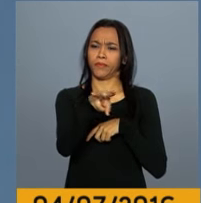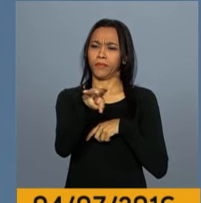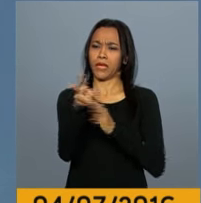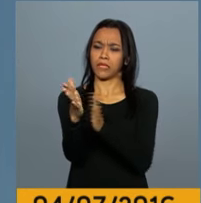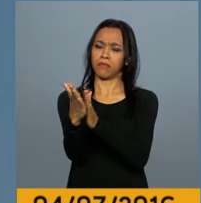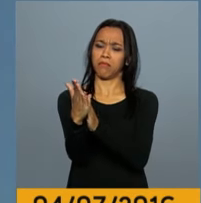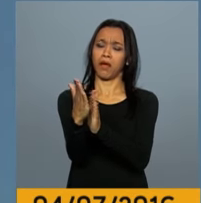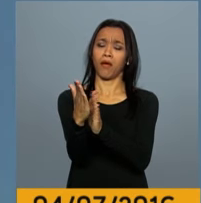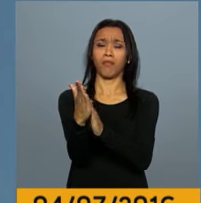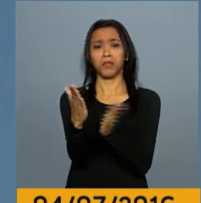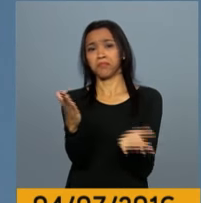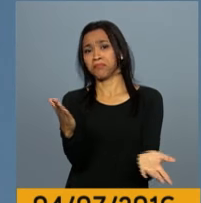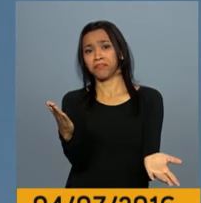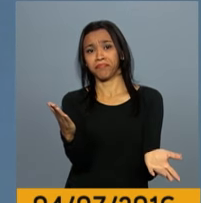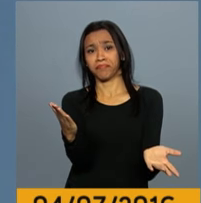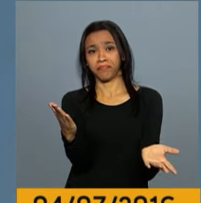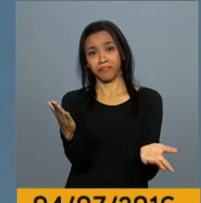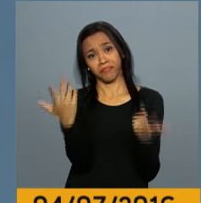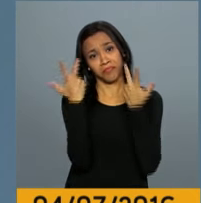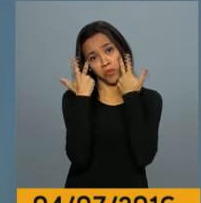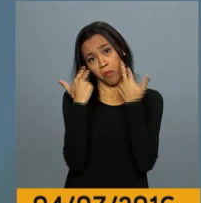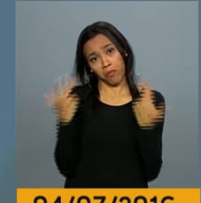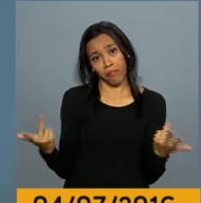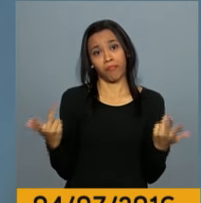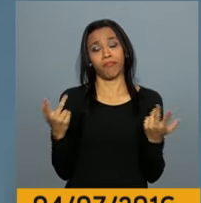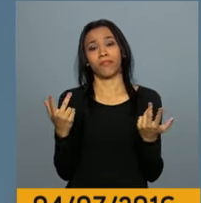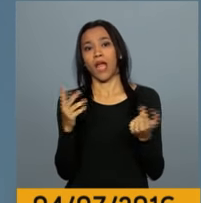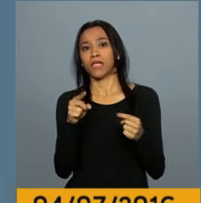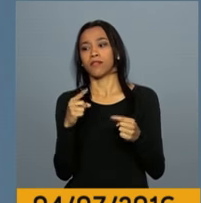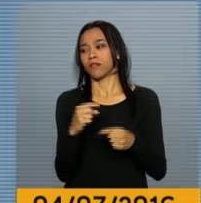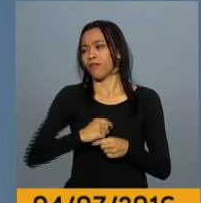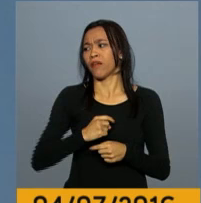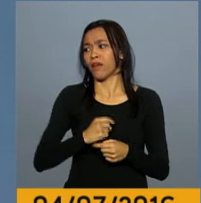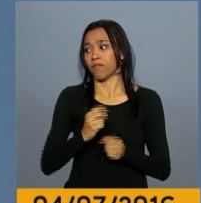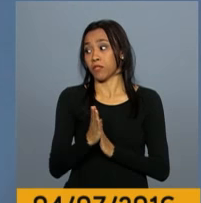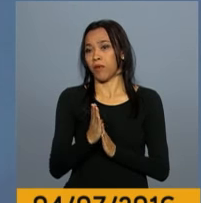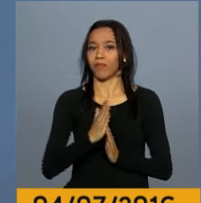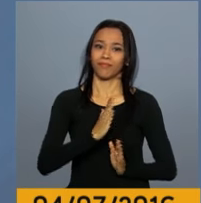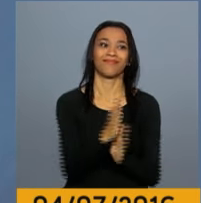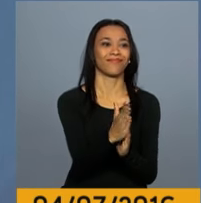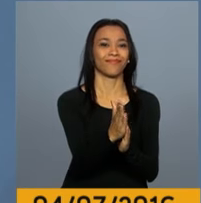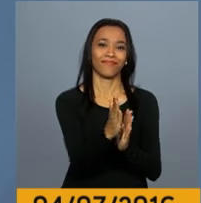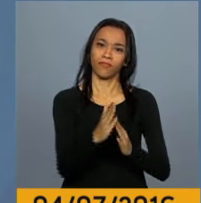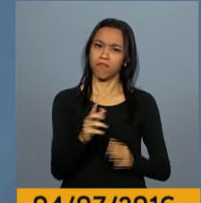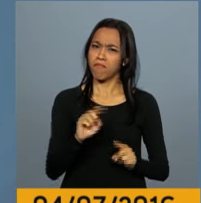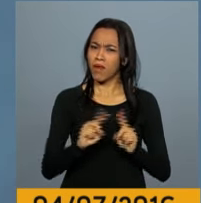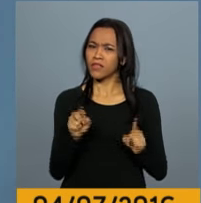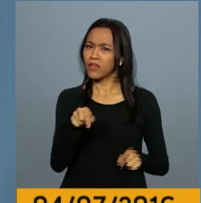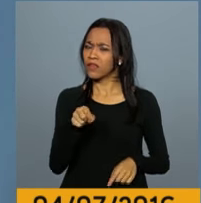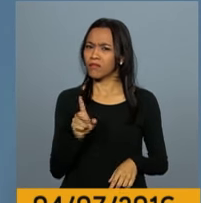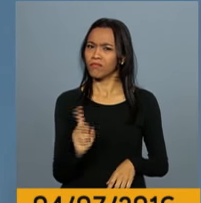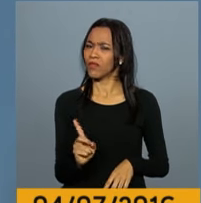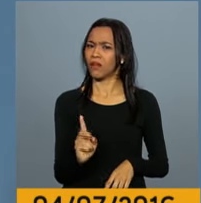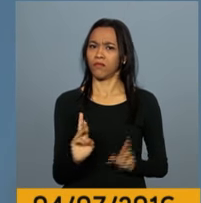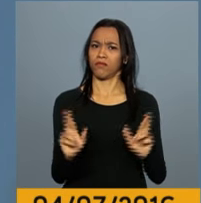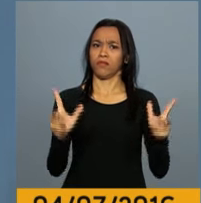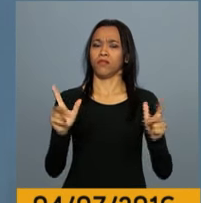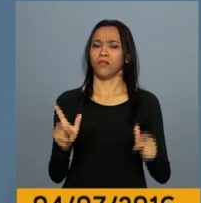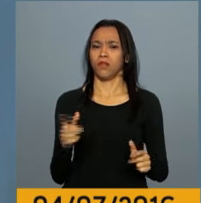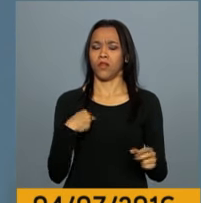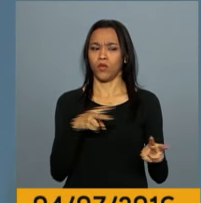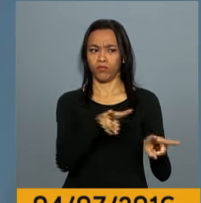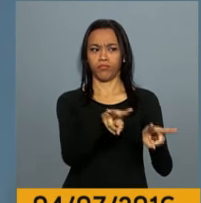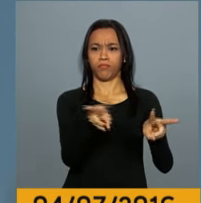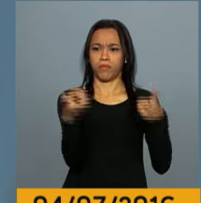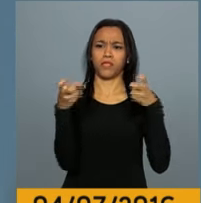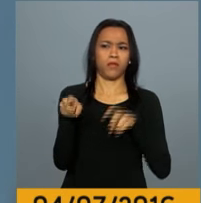são formais, ora formais, ora encomendadas, mas aqui não. Eu vejo, governador,